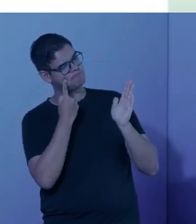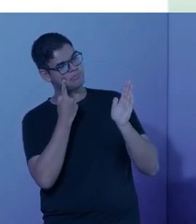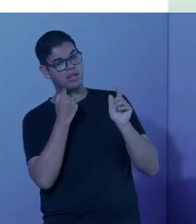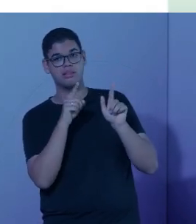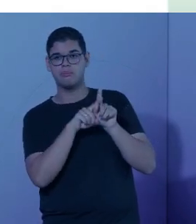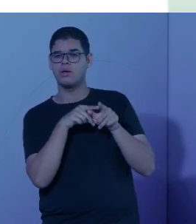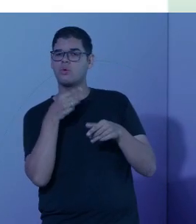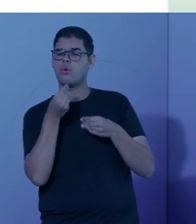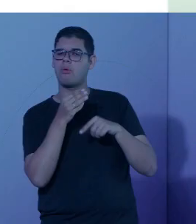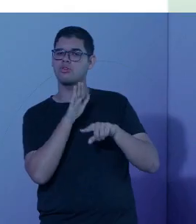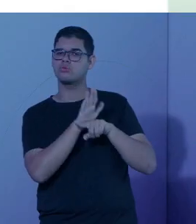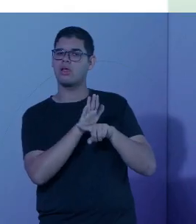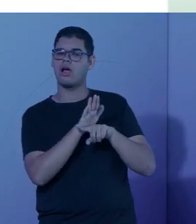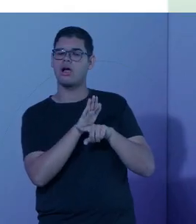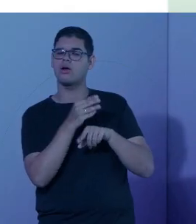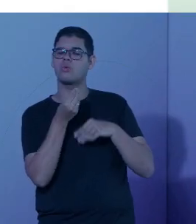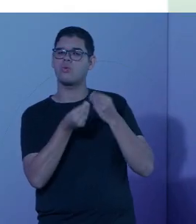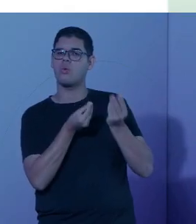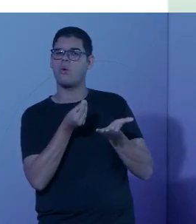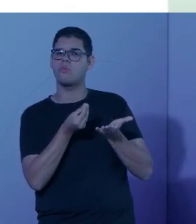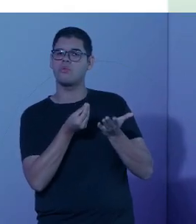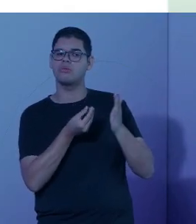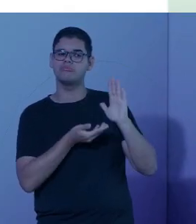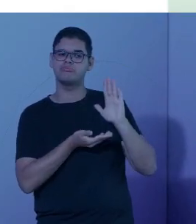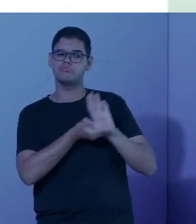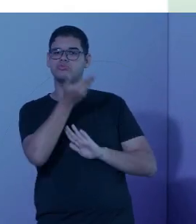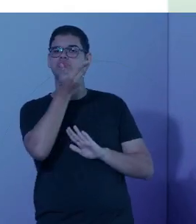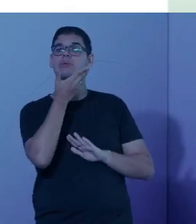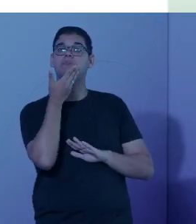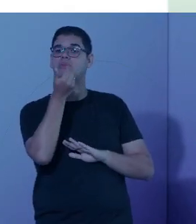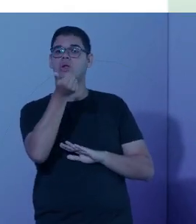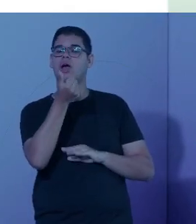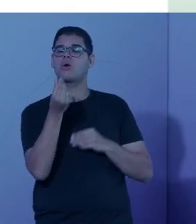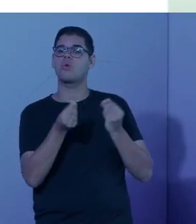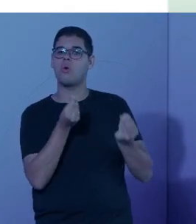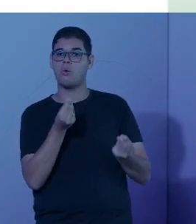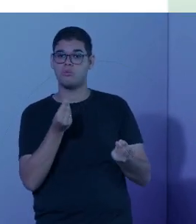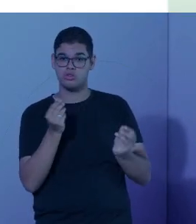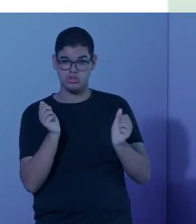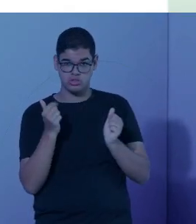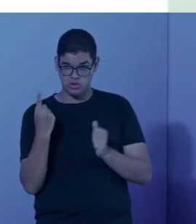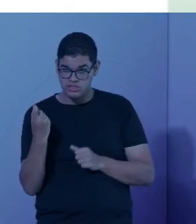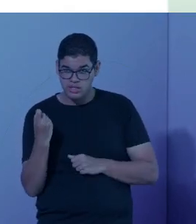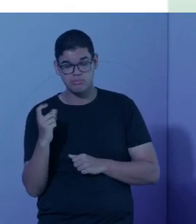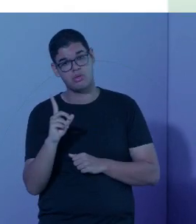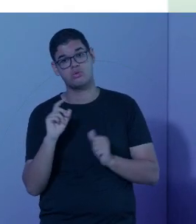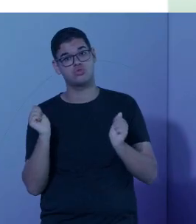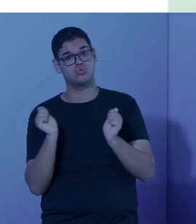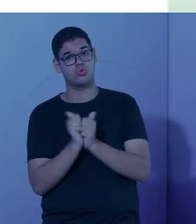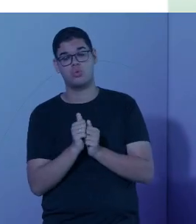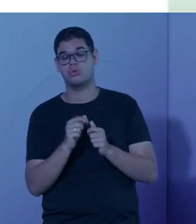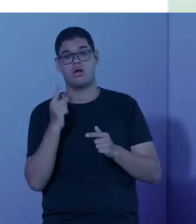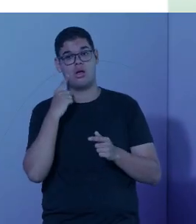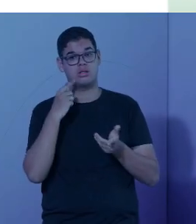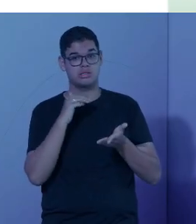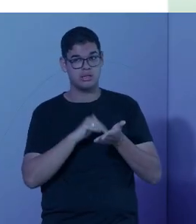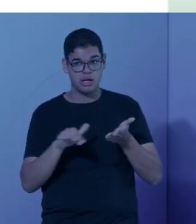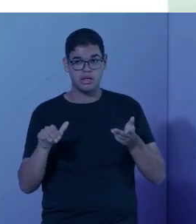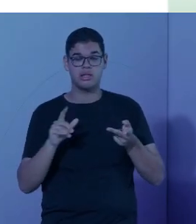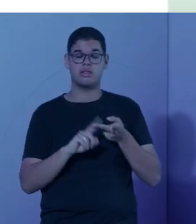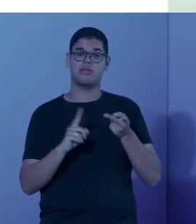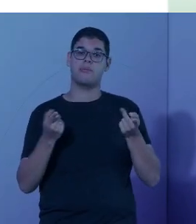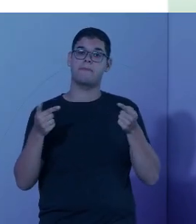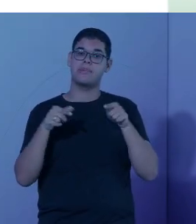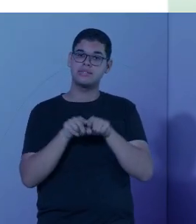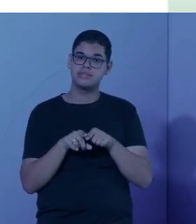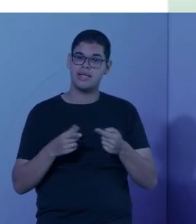processo, né, juntos. Pacientes, associações de pacientes, sociedade civil, o Ministério da Saúde, as secretarias que fazem parte desse